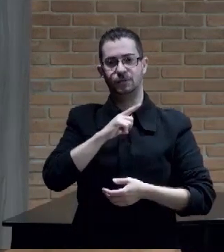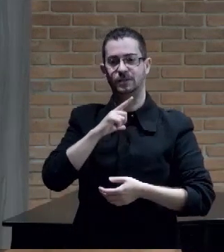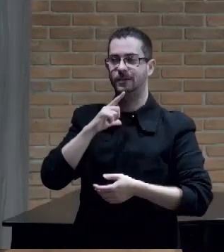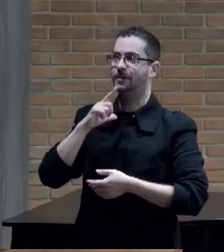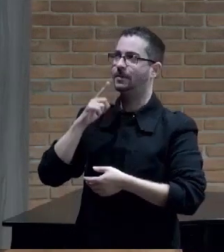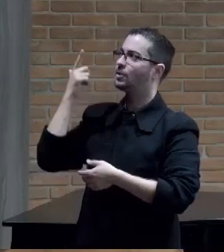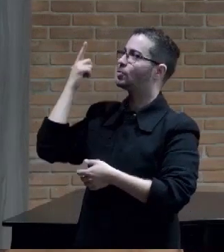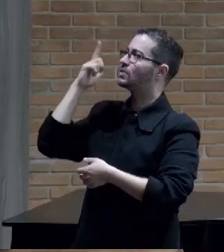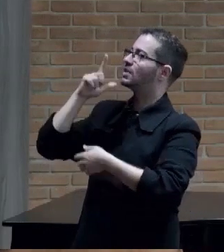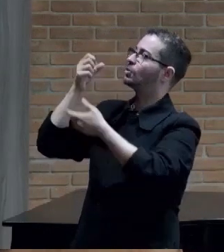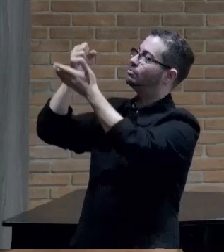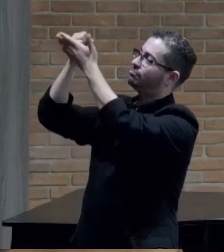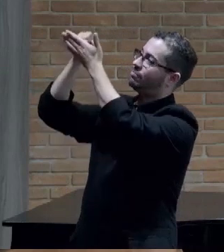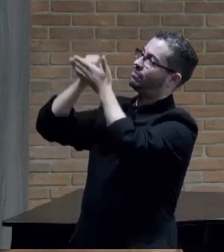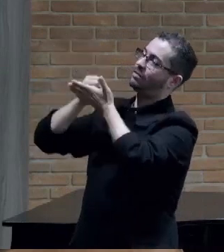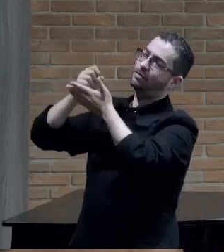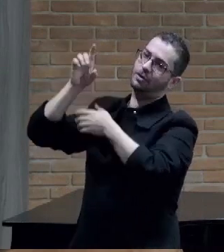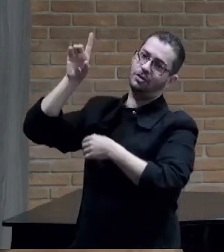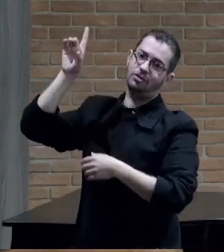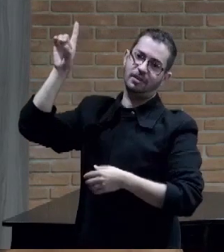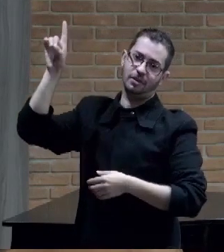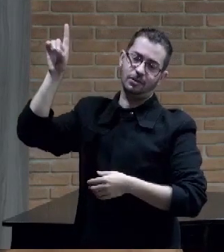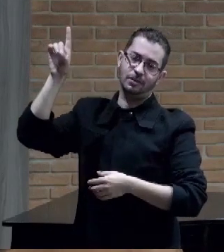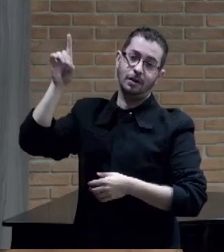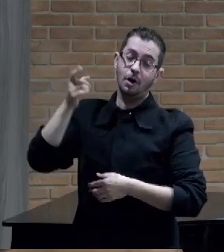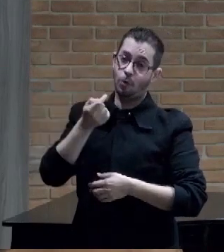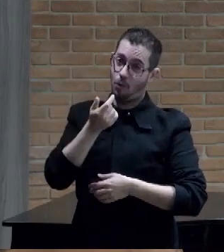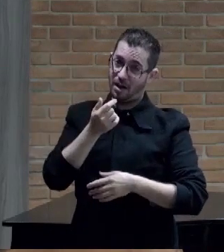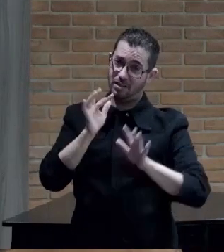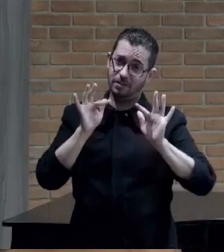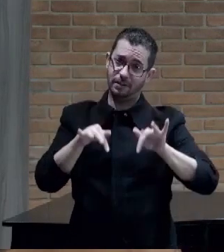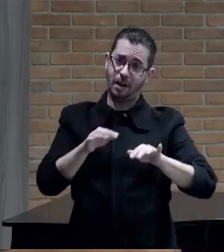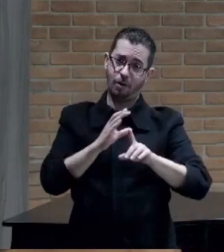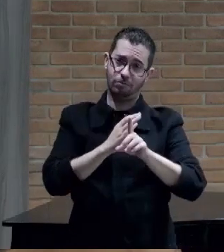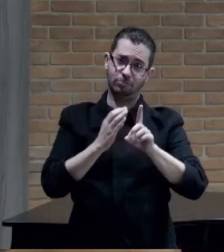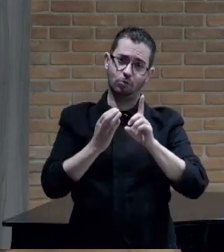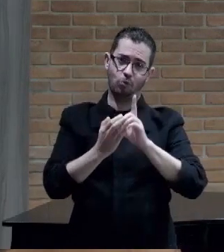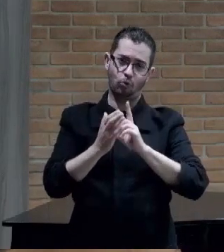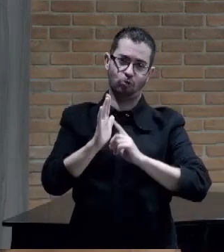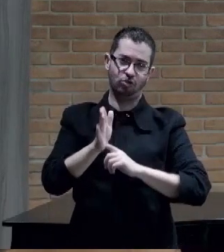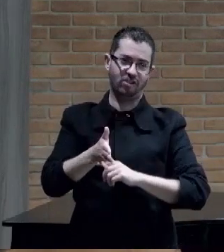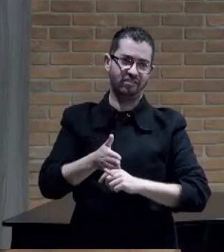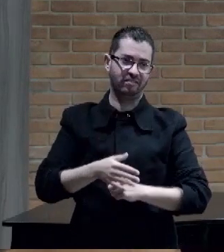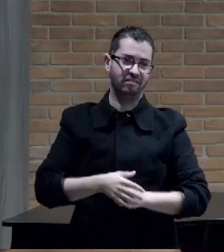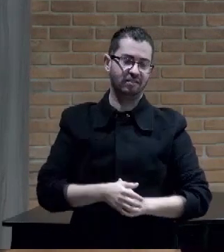Deus. Então, nós já estamos terminando, meus irmãos. Agora,